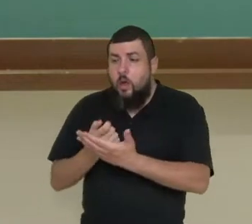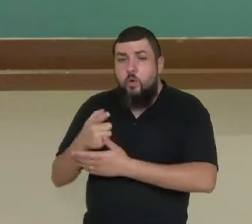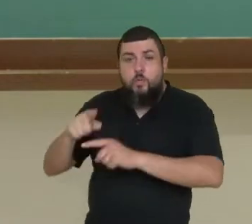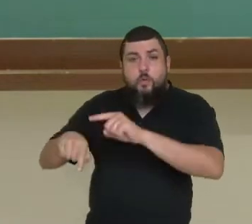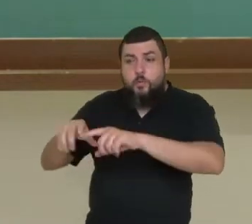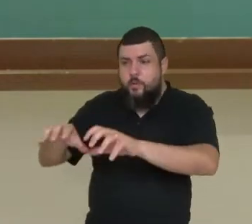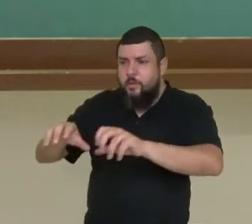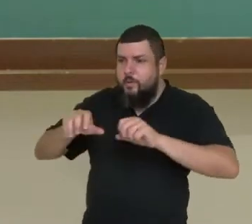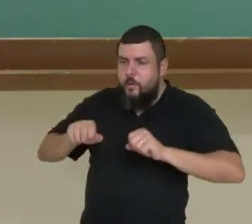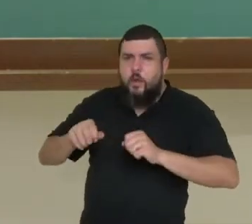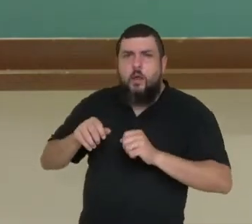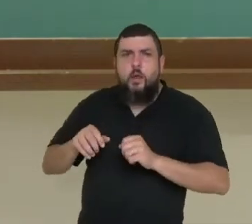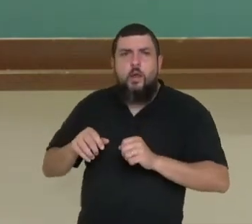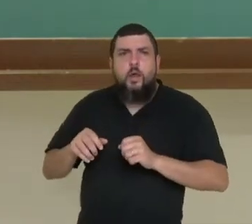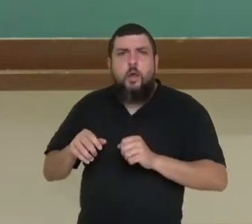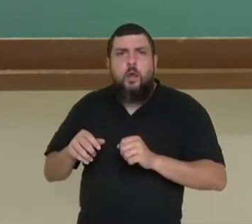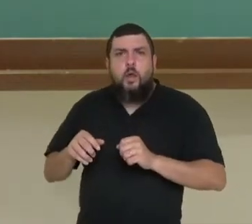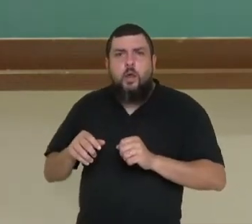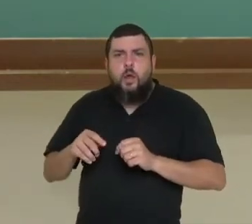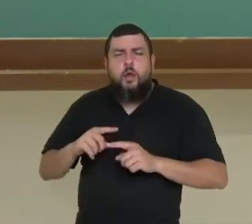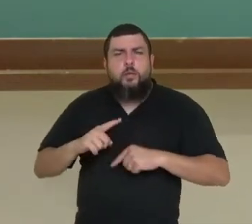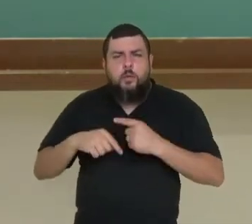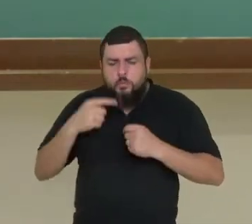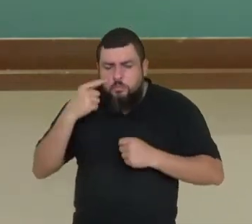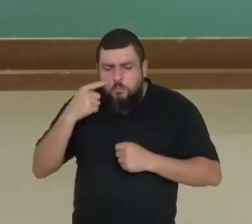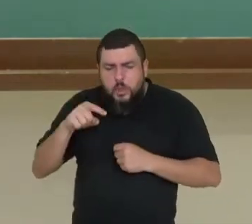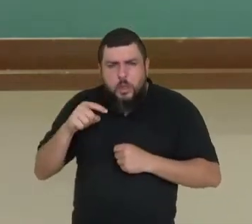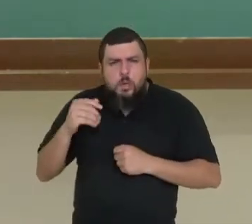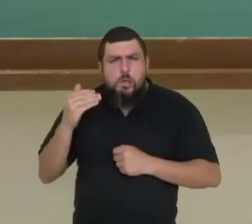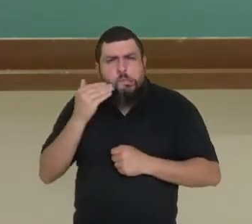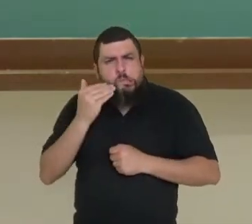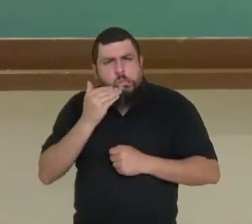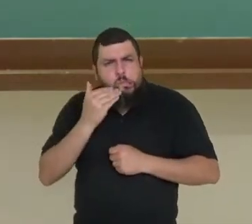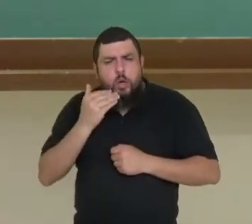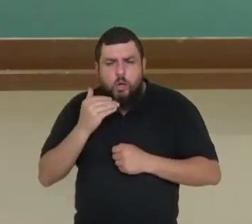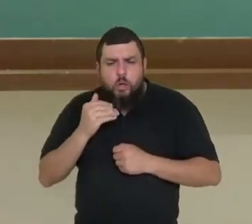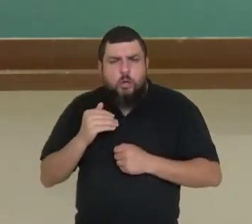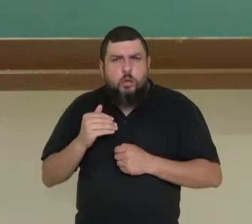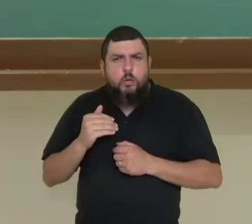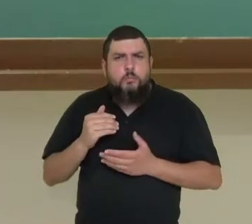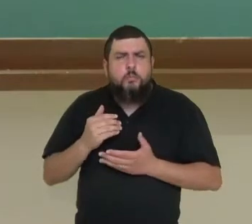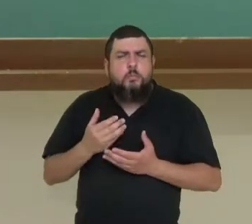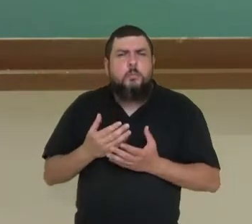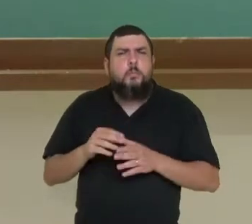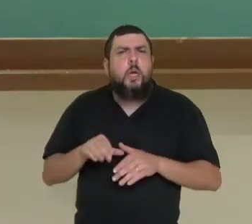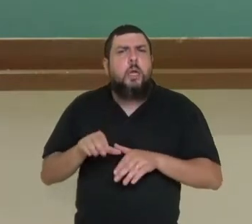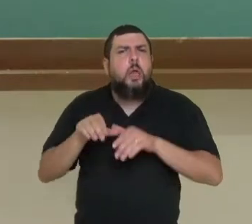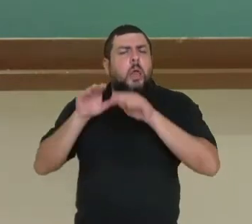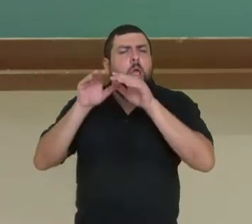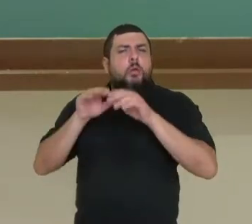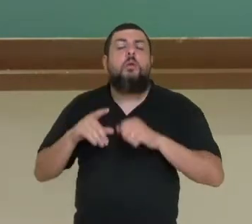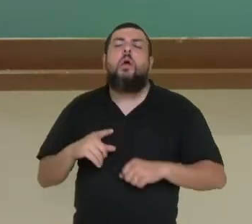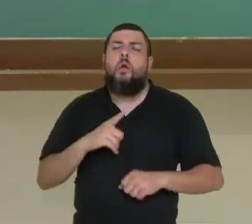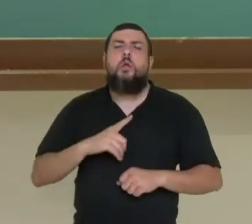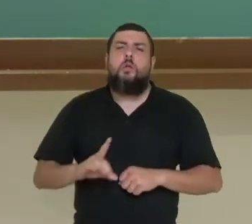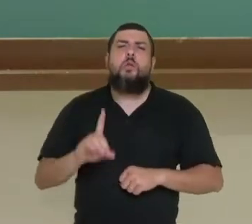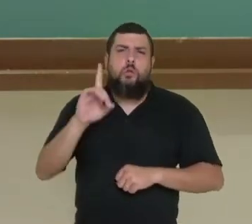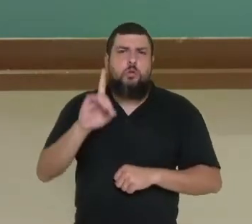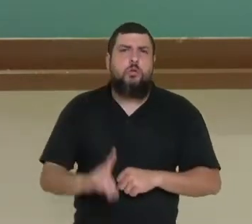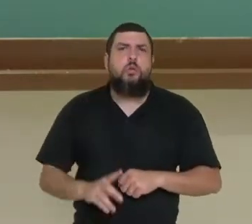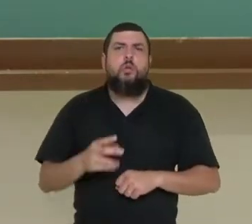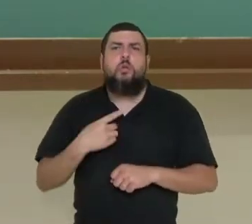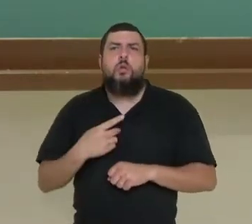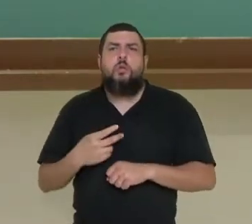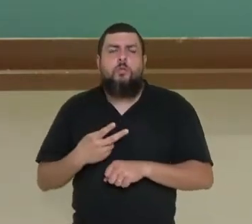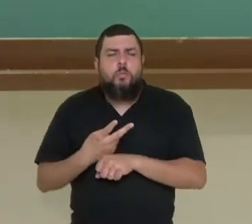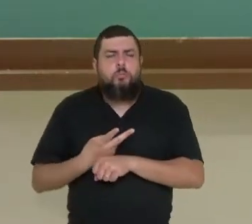nossas necessidades ou porque veio danificado e ele pode causar prejuízos aos nossos bolsos, a gente tem o direito de procurar ajuda